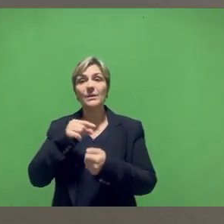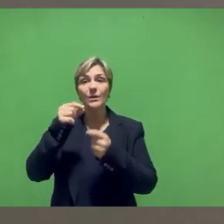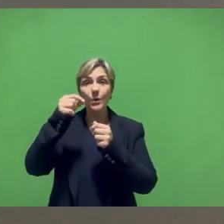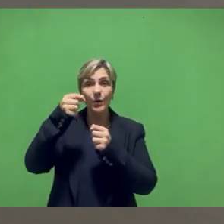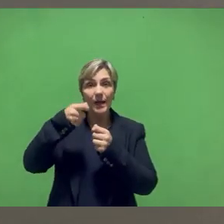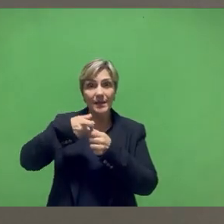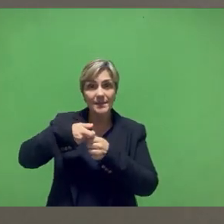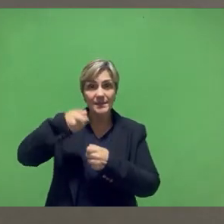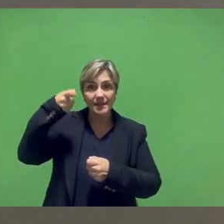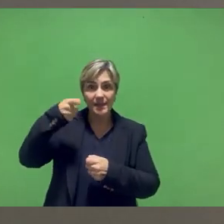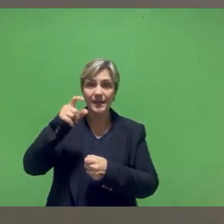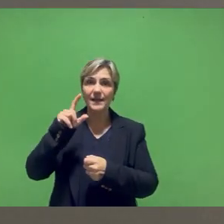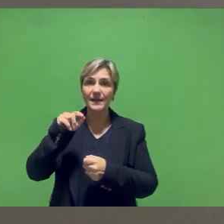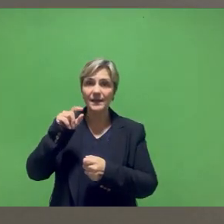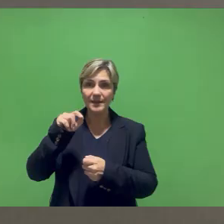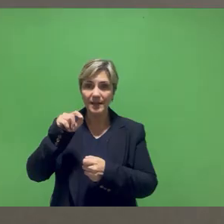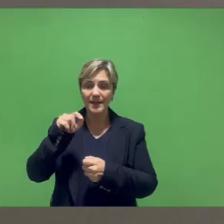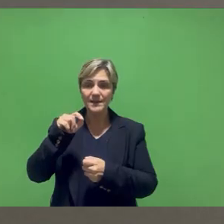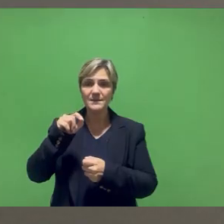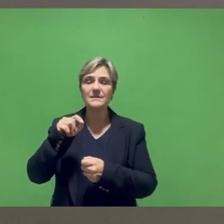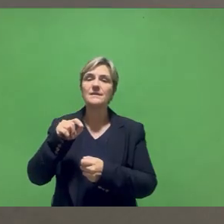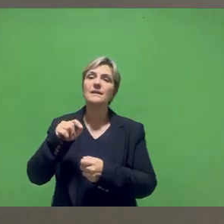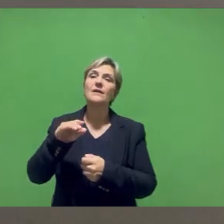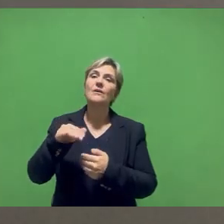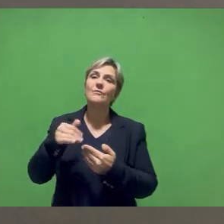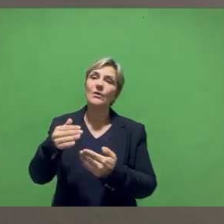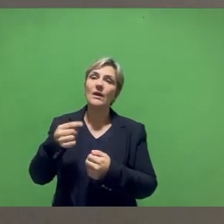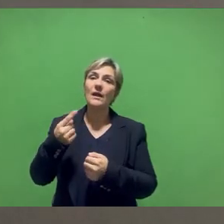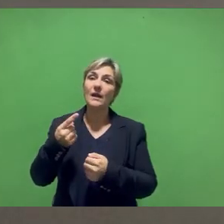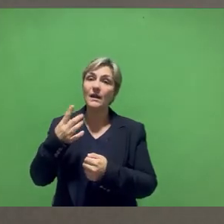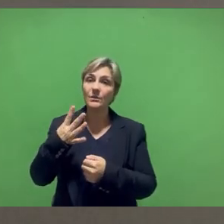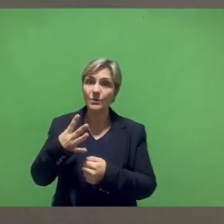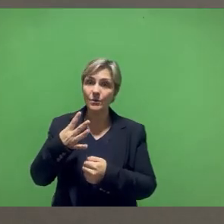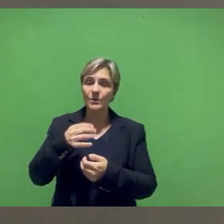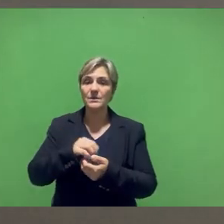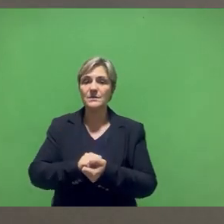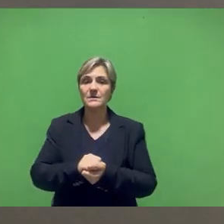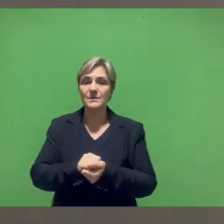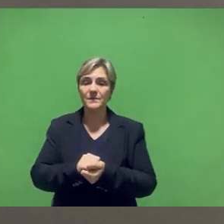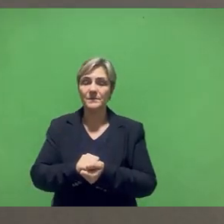colocar 10, aí eu vou colocar 14.